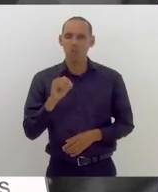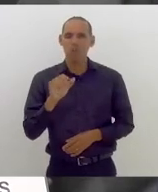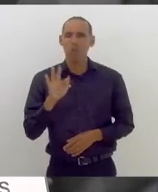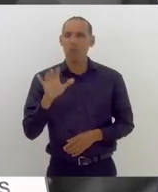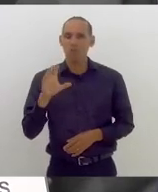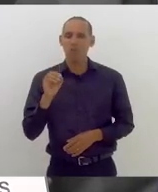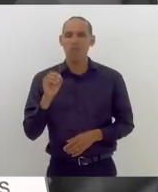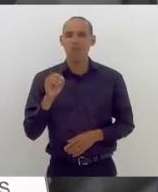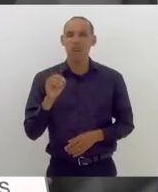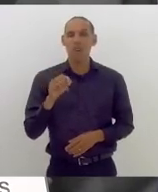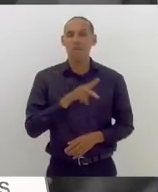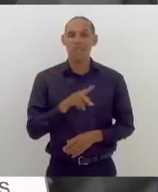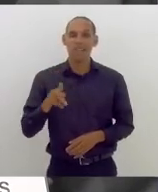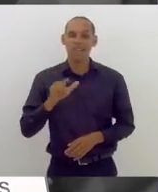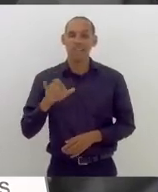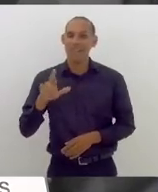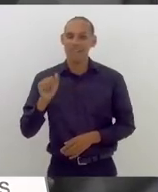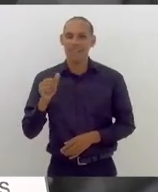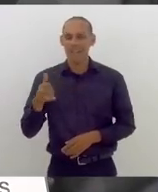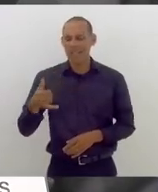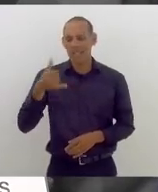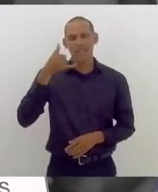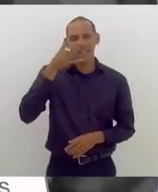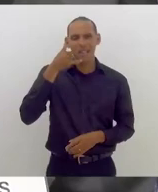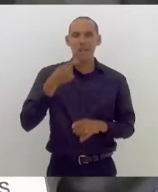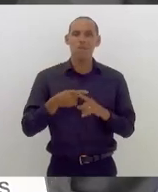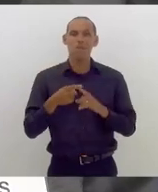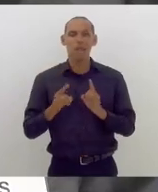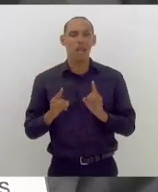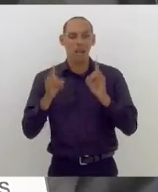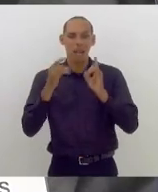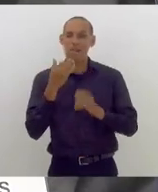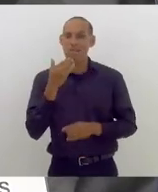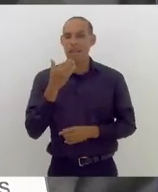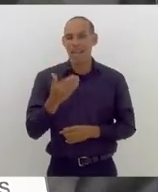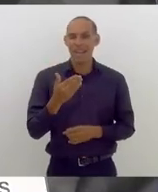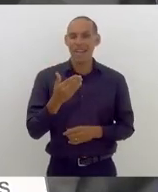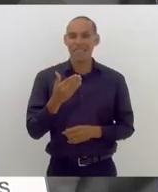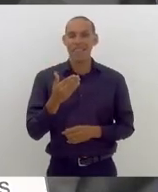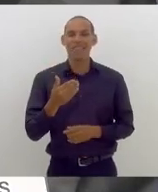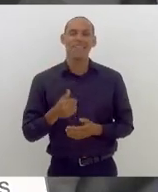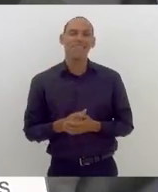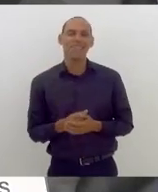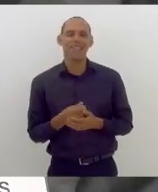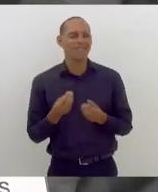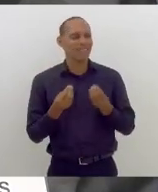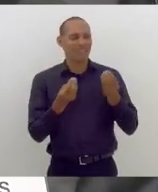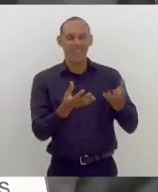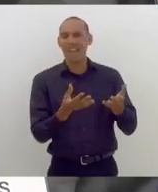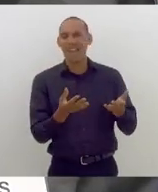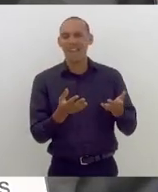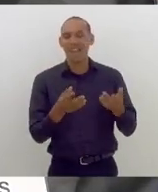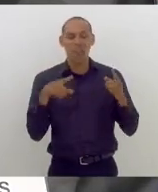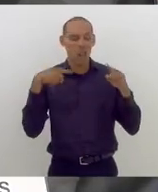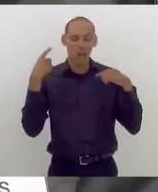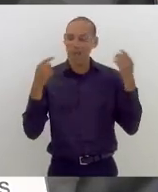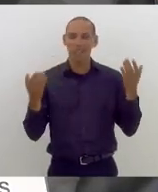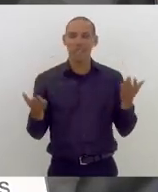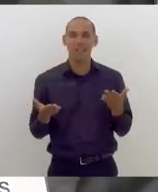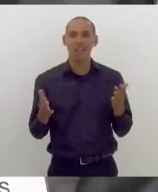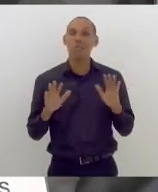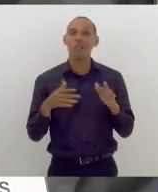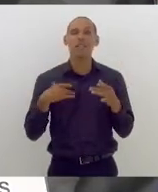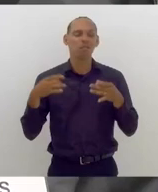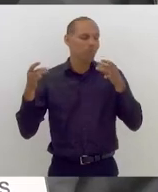ligou, pedindo apartamento, que é uma fase que a gente entrega apartamento e direciona apartamento, uma loucura. Mas eu